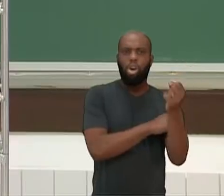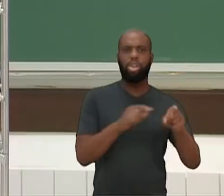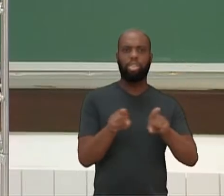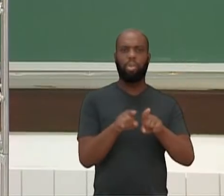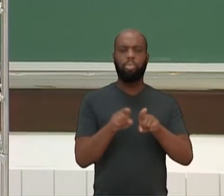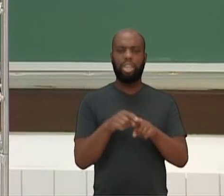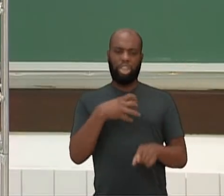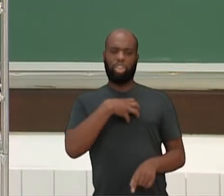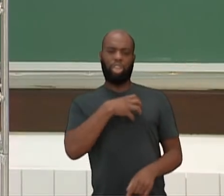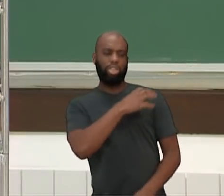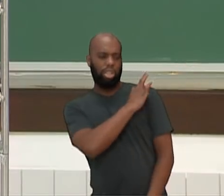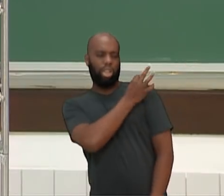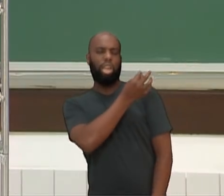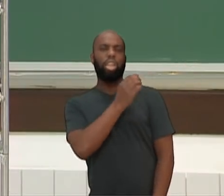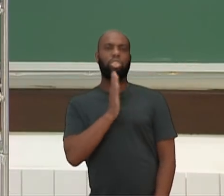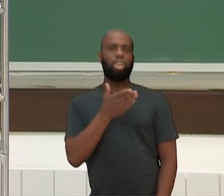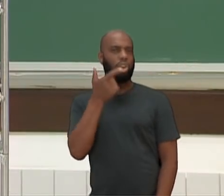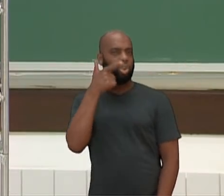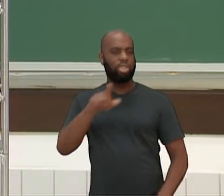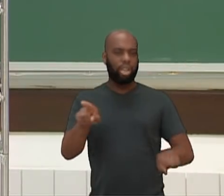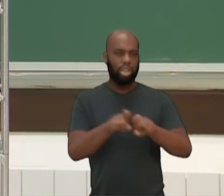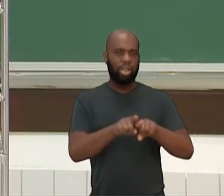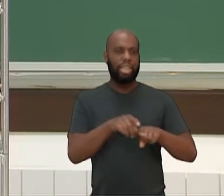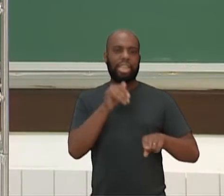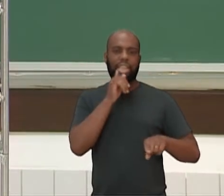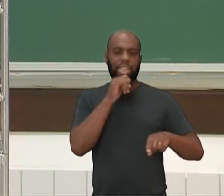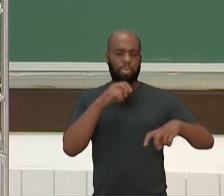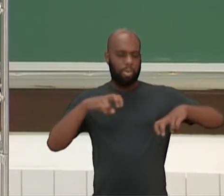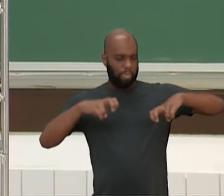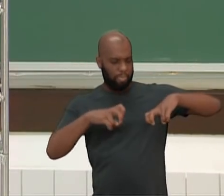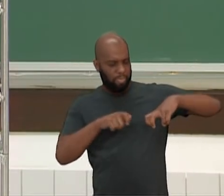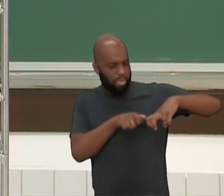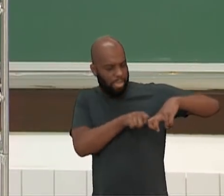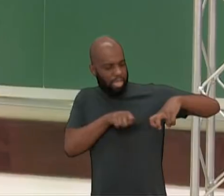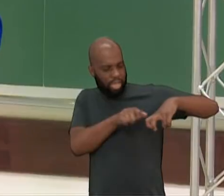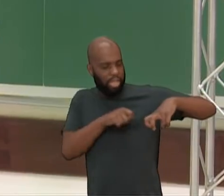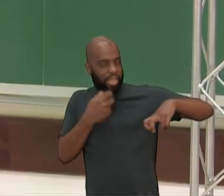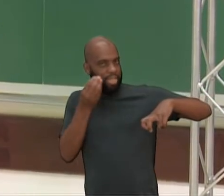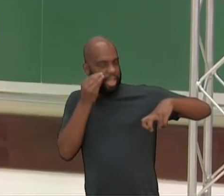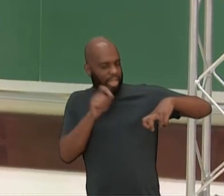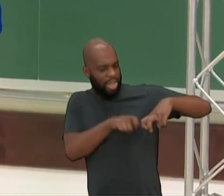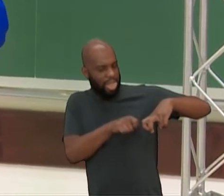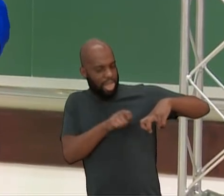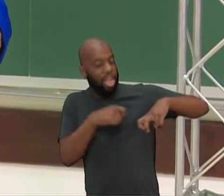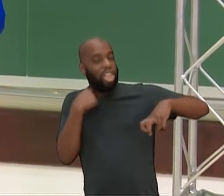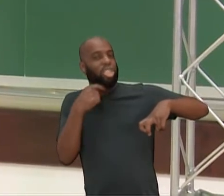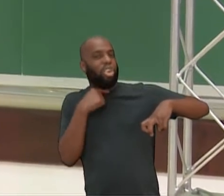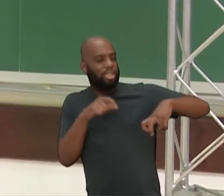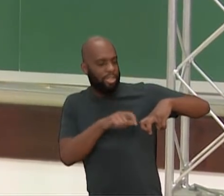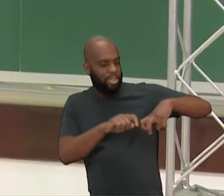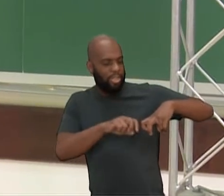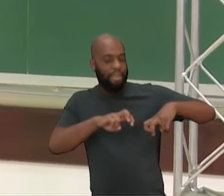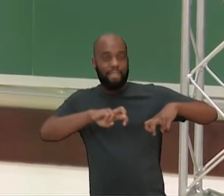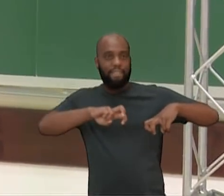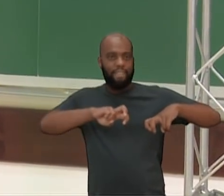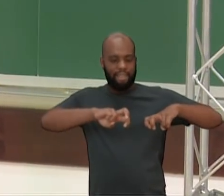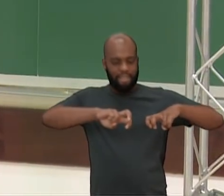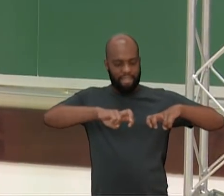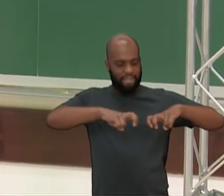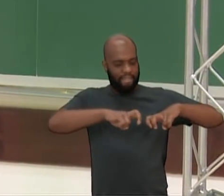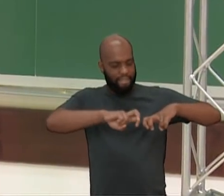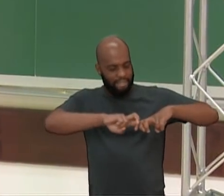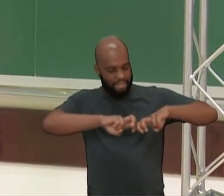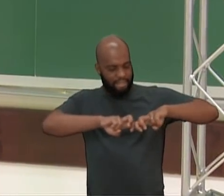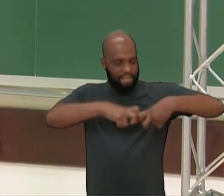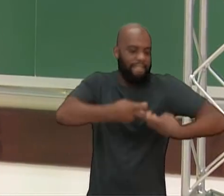a técnica de já poderem derrubar o colega se não conseguir tirar. Então, às vezes está amarrado muito forte, ele não consegue tirar, mas ele derruba o